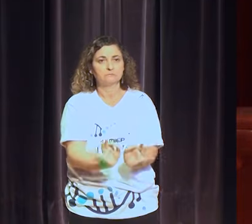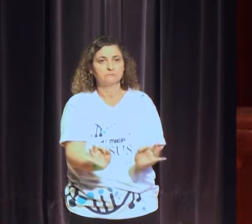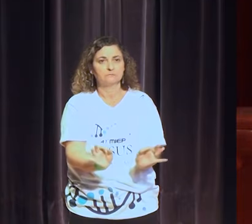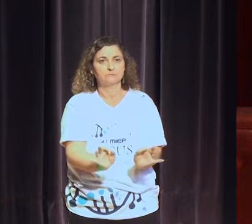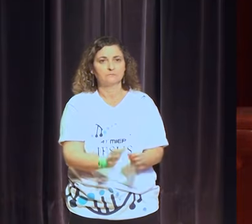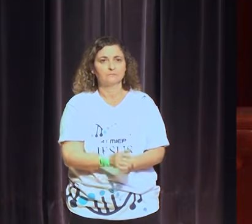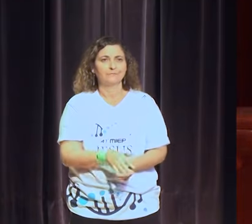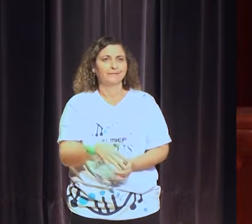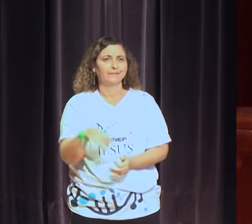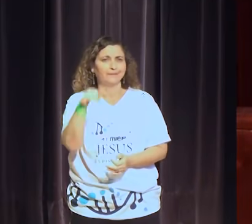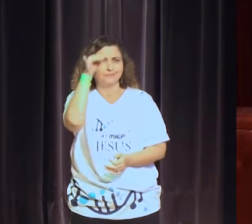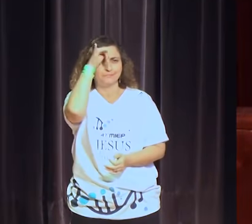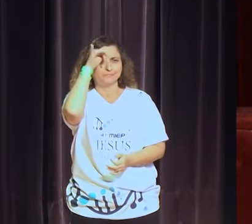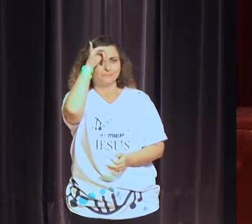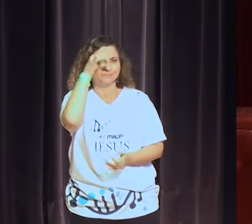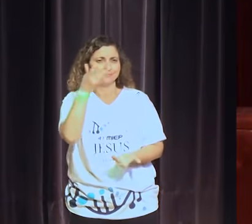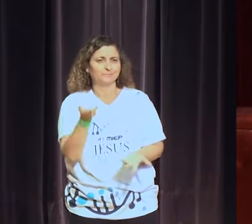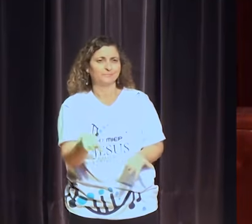tola.